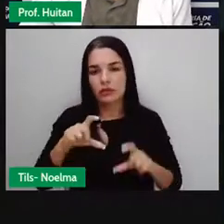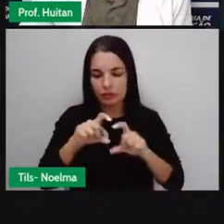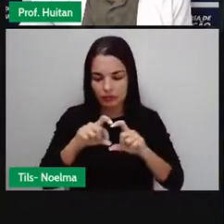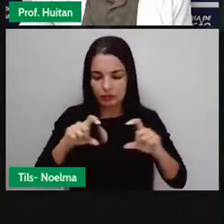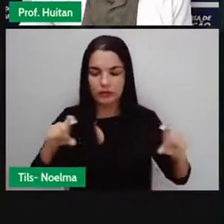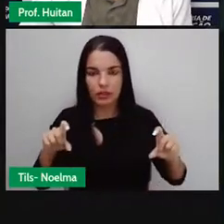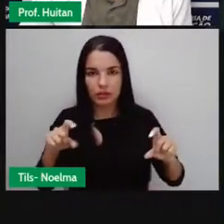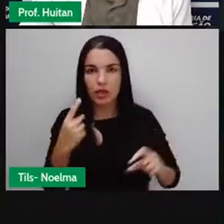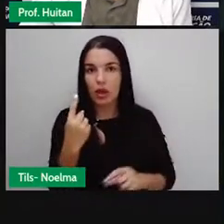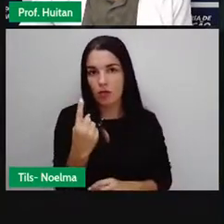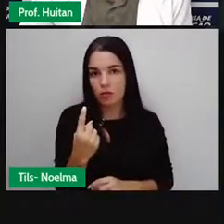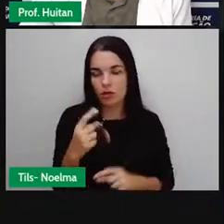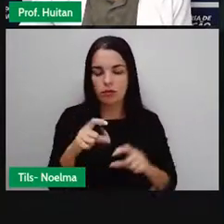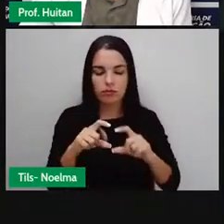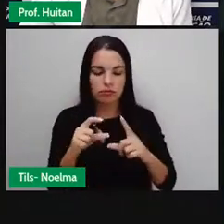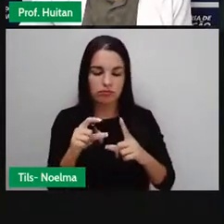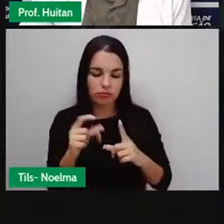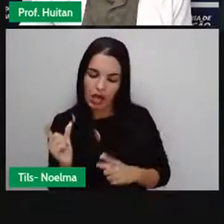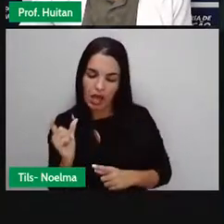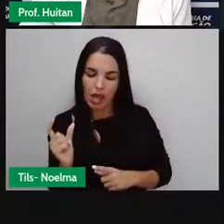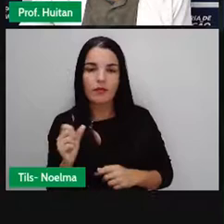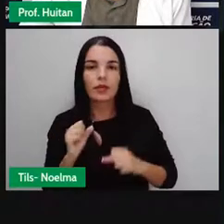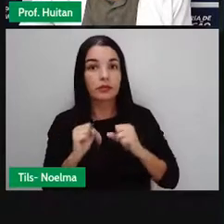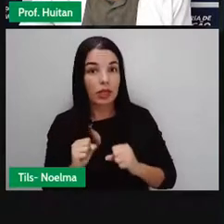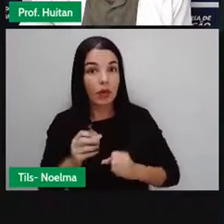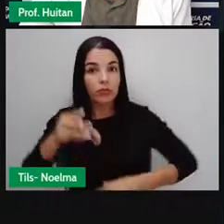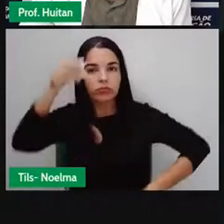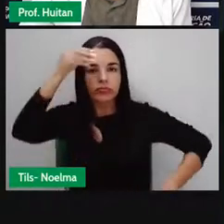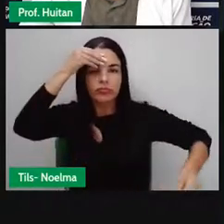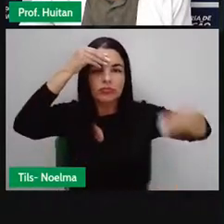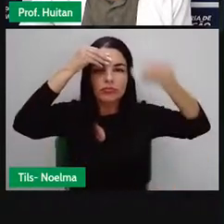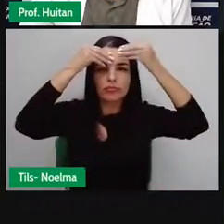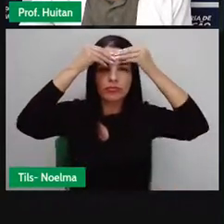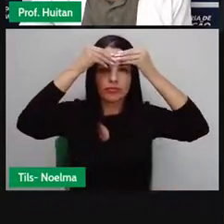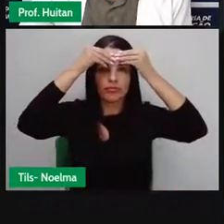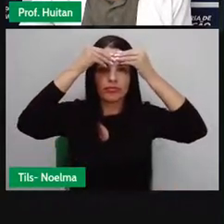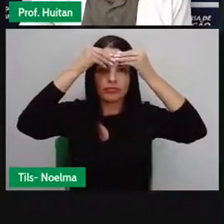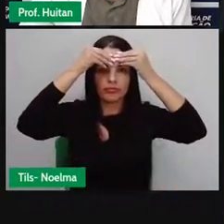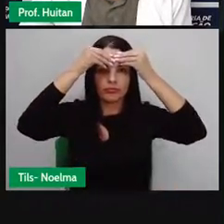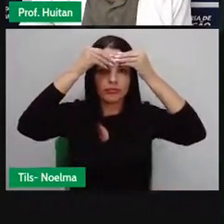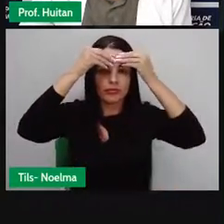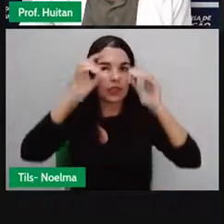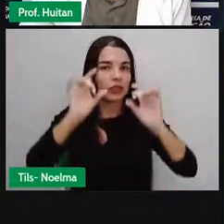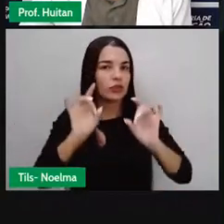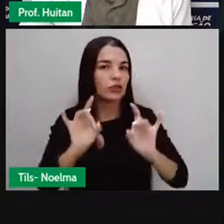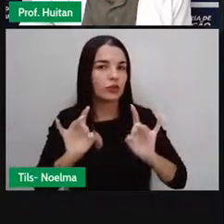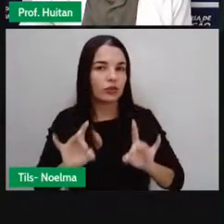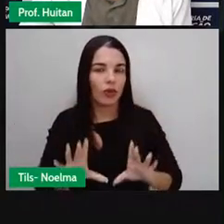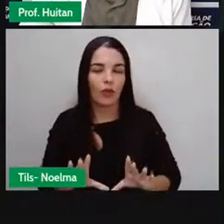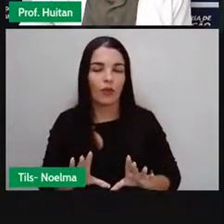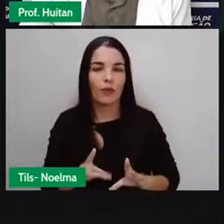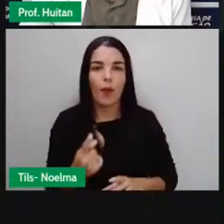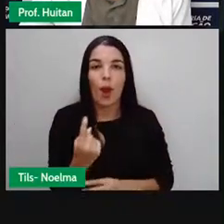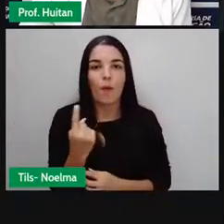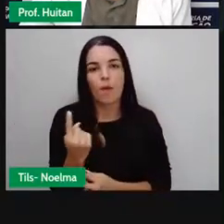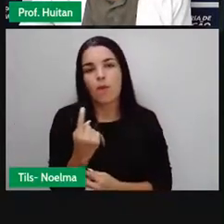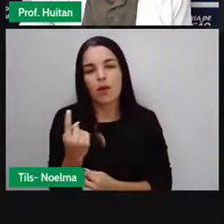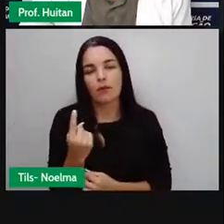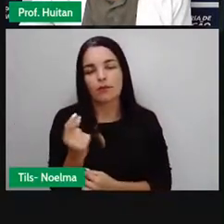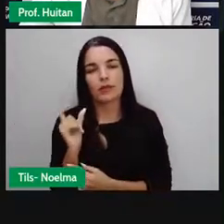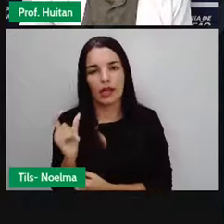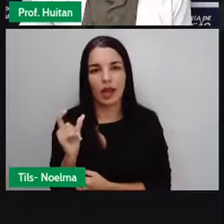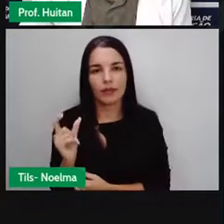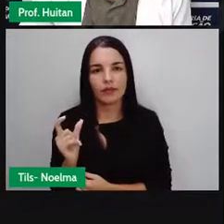O contexto te levou a compreender o que é que a professora quis expressar com essa